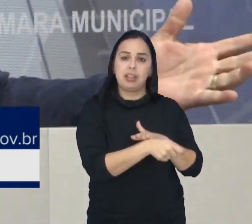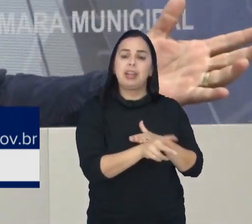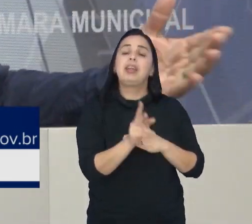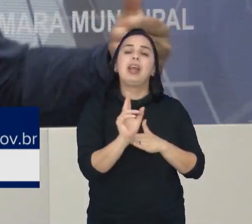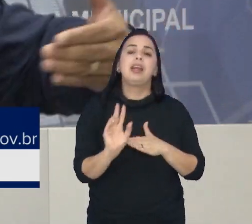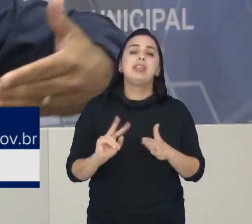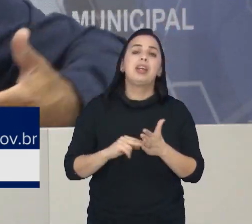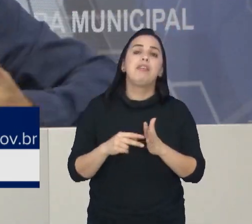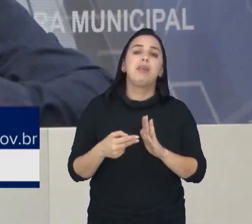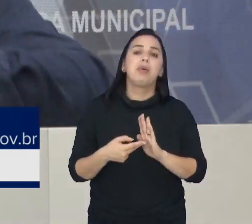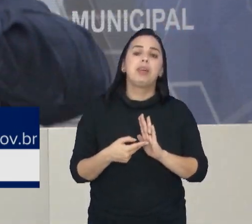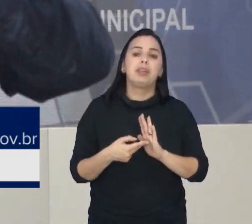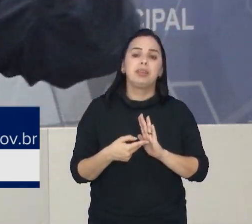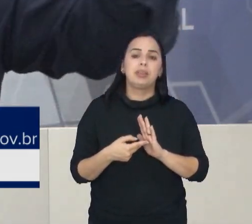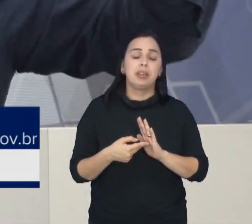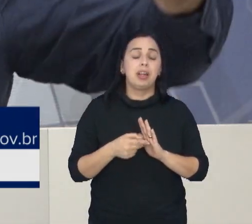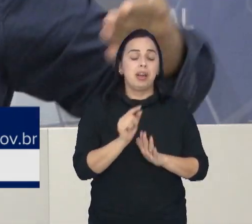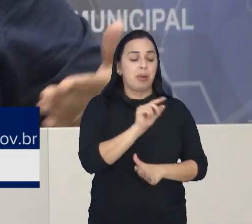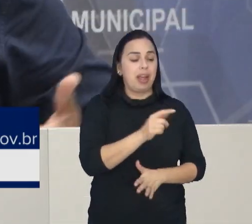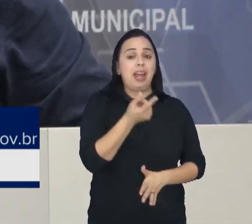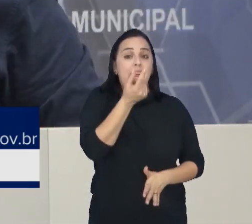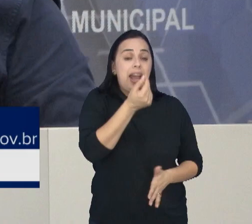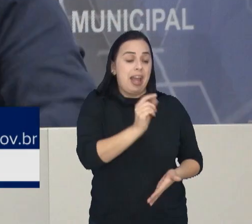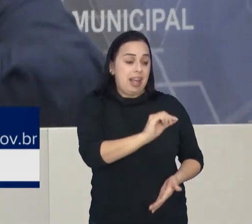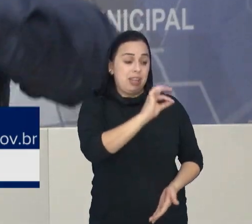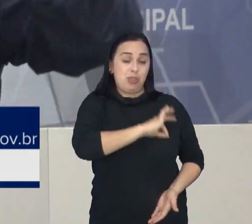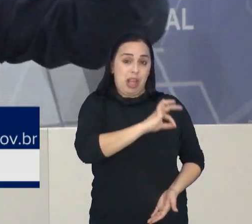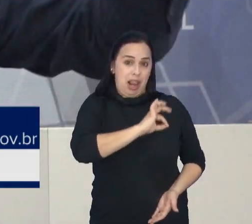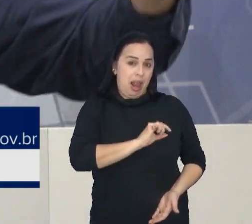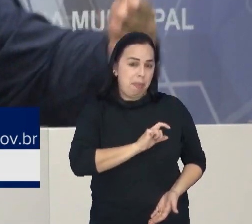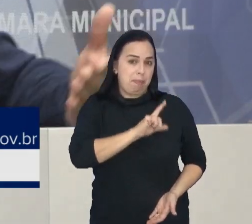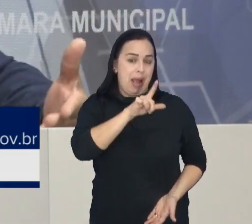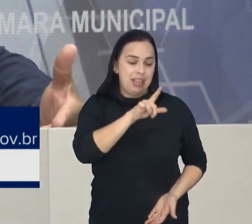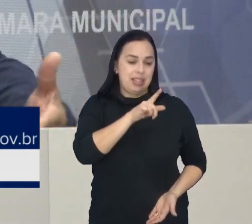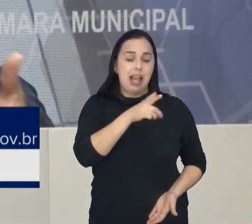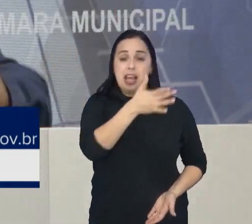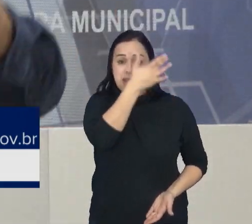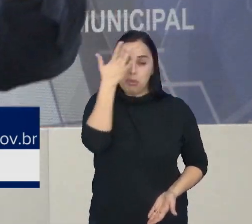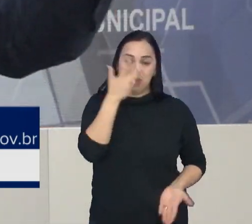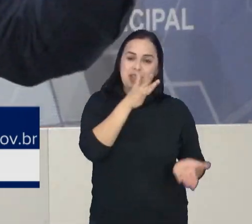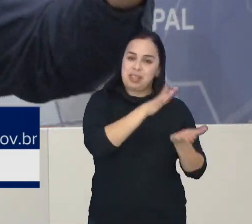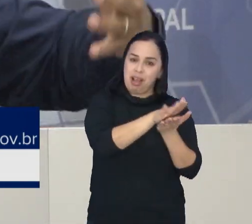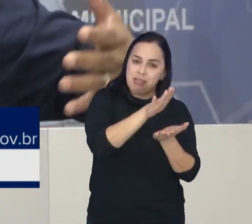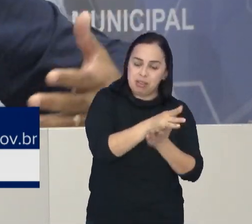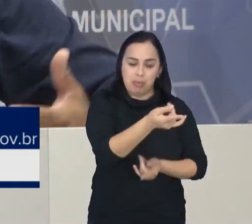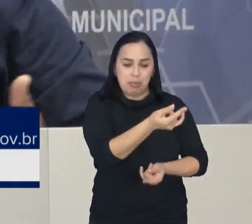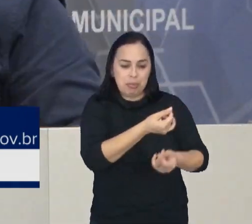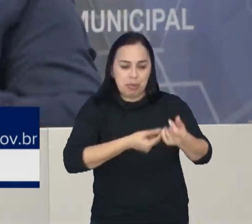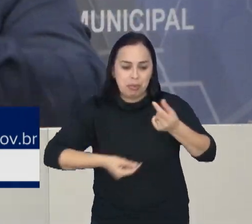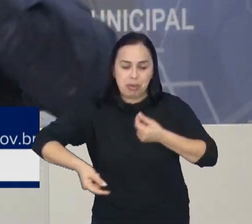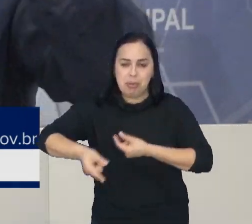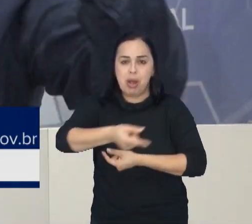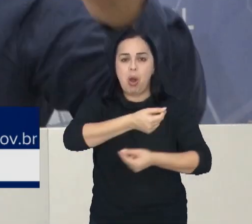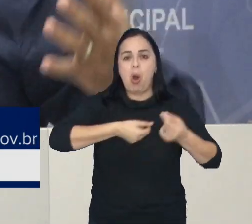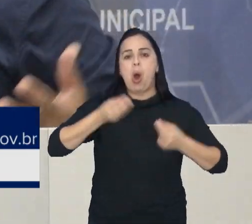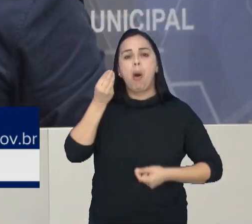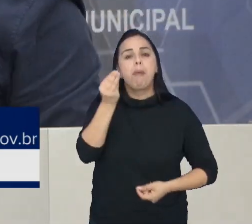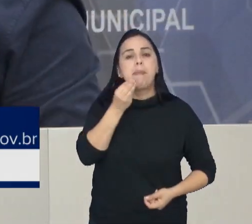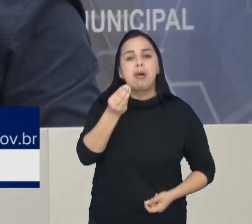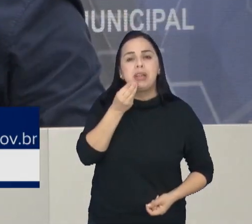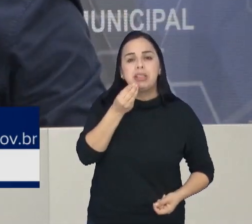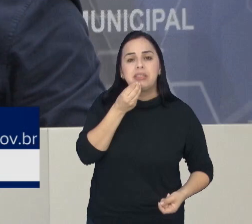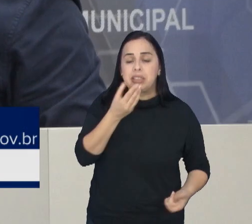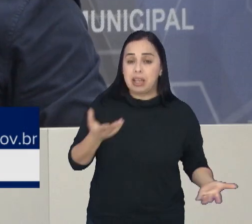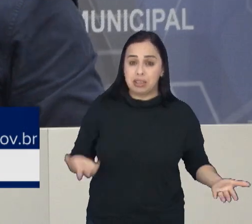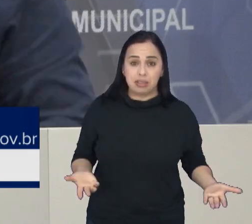obviamente, vai ser aplicado na cidade, porque gera economia, gera renda, gera oportunidades para